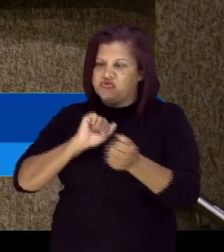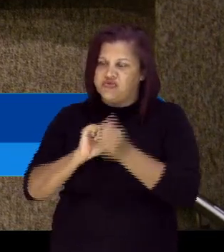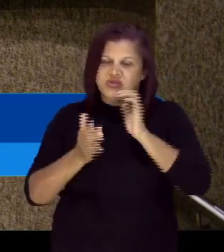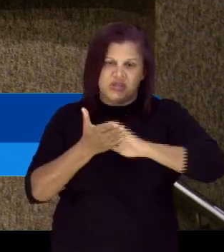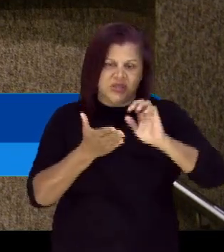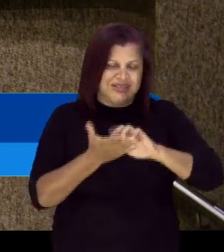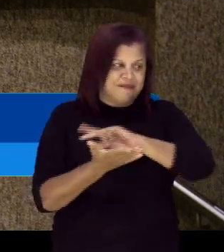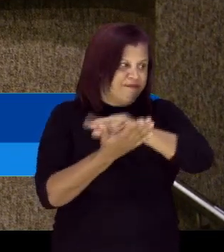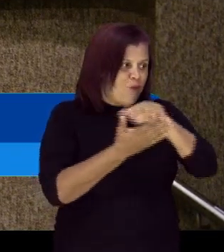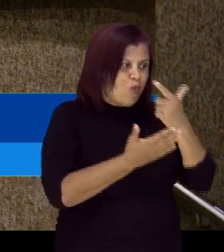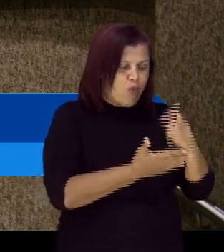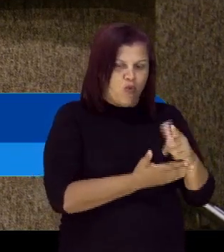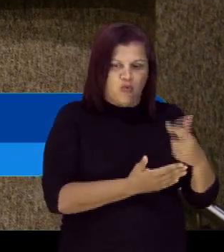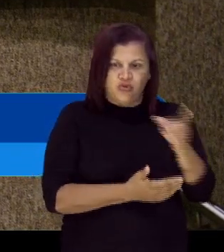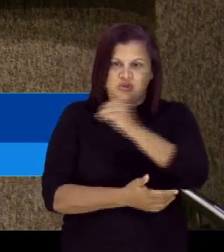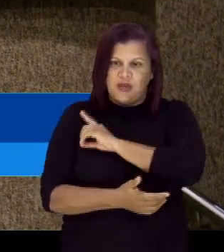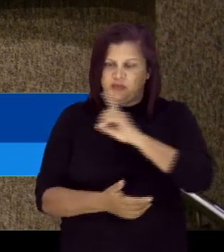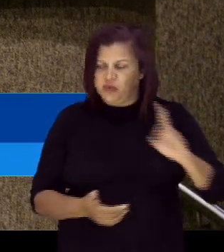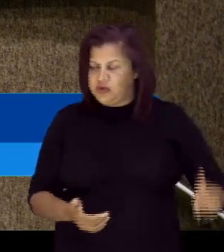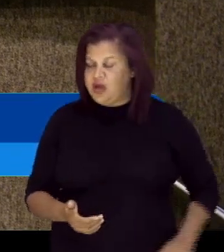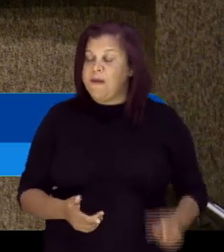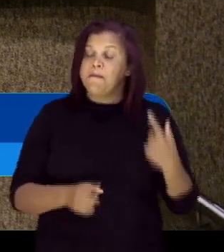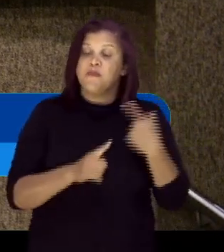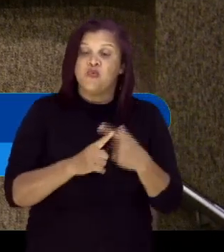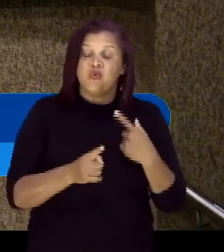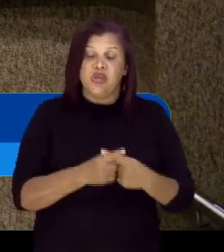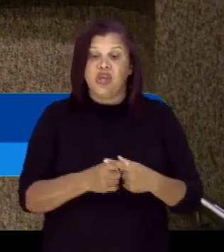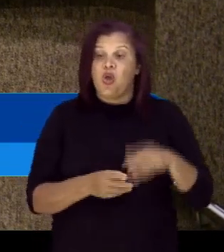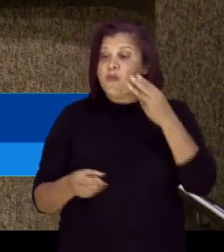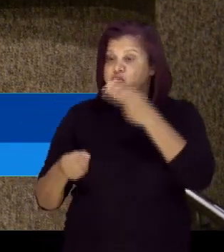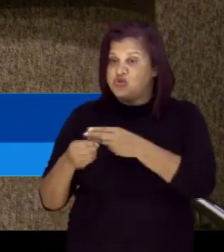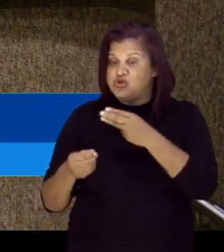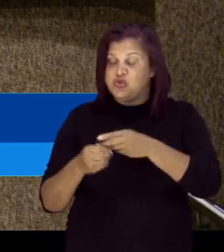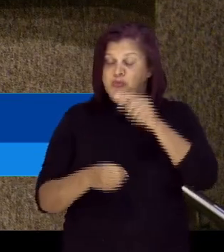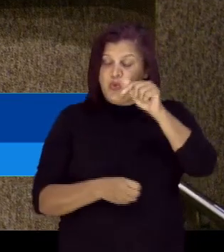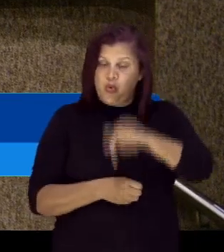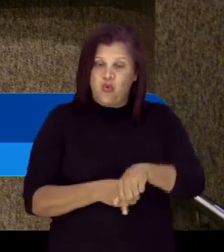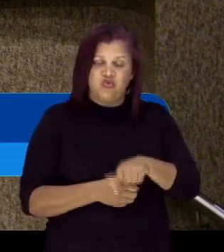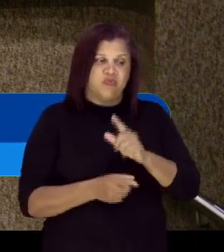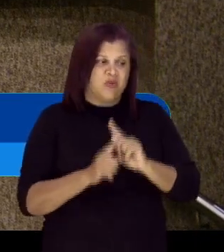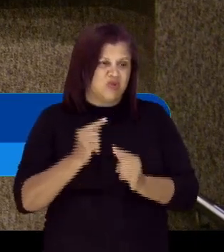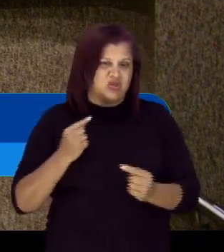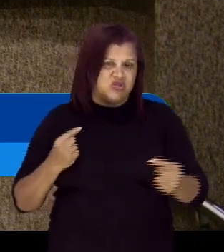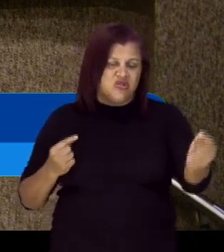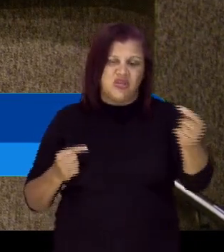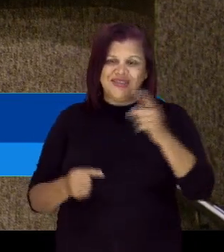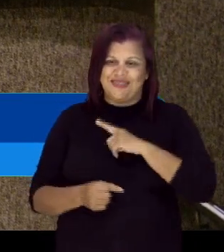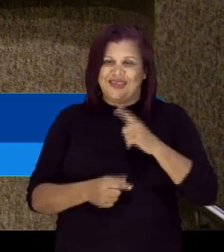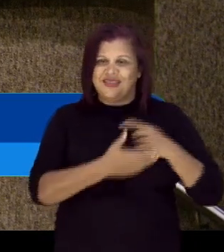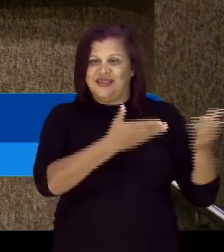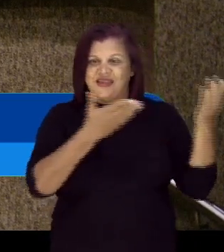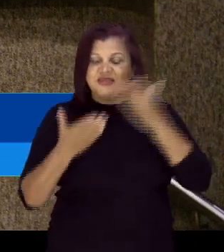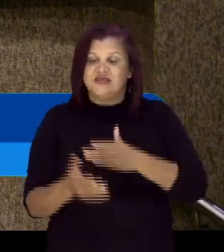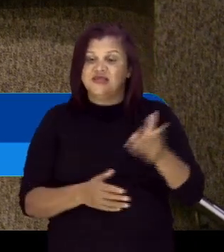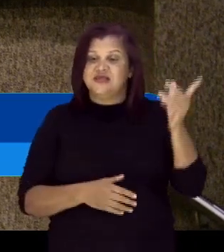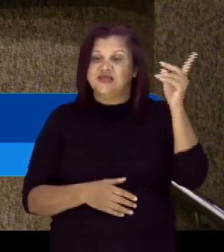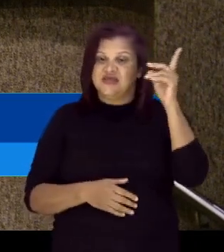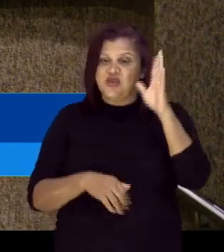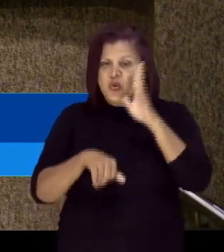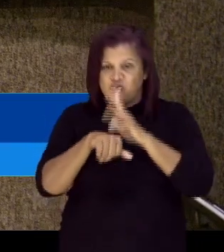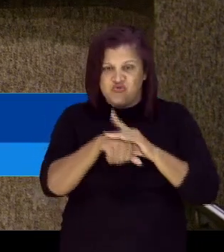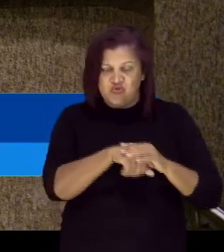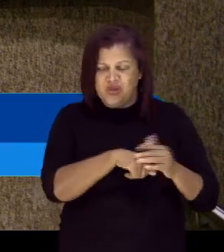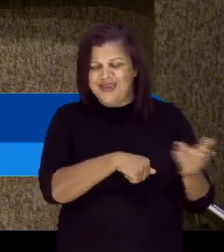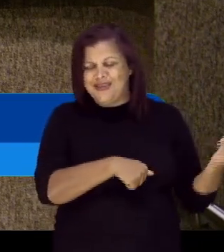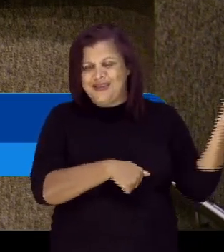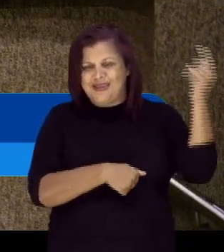de diversos outros deputados, porque os municípios hoje do sertão, principalmente pela sua distância, têm que trazer os doentes, muitas vezes à